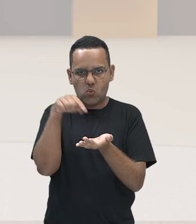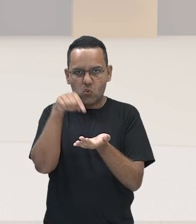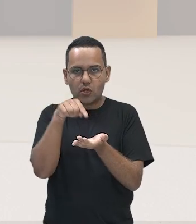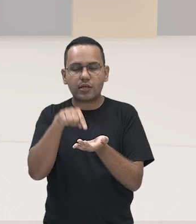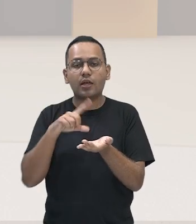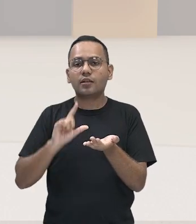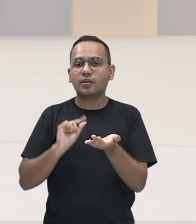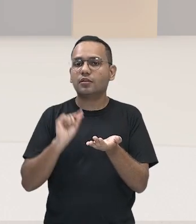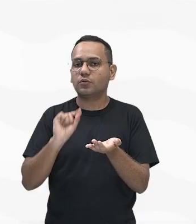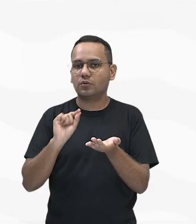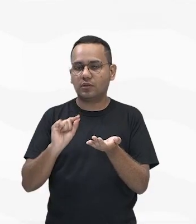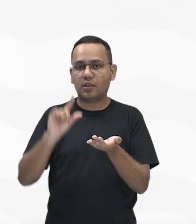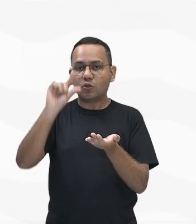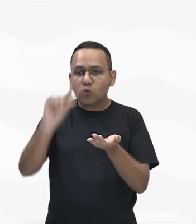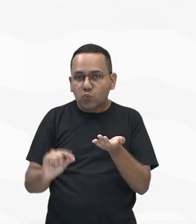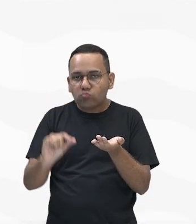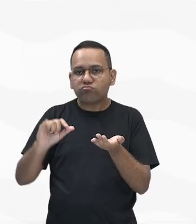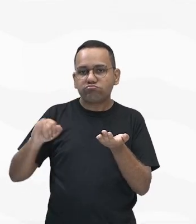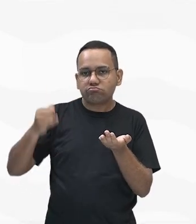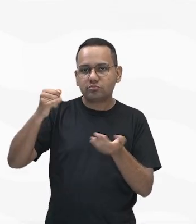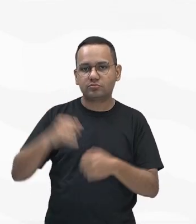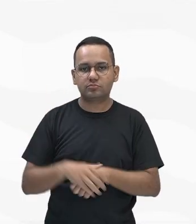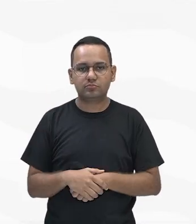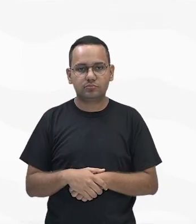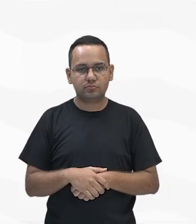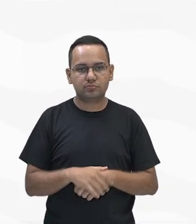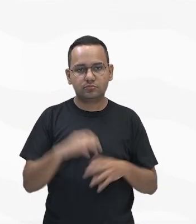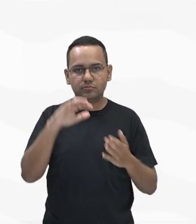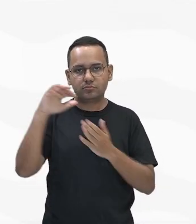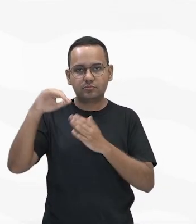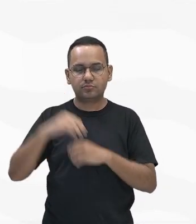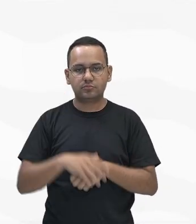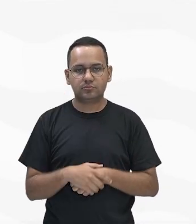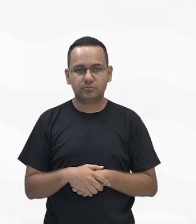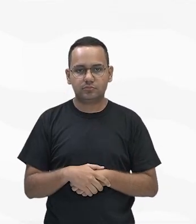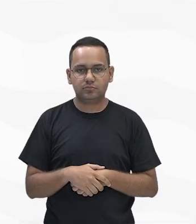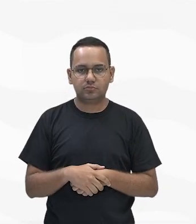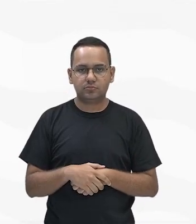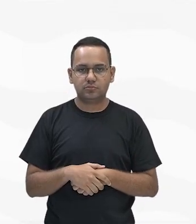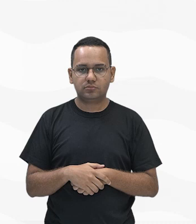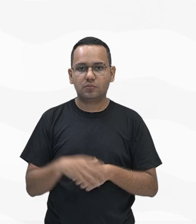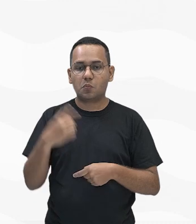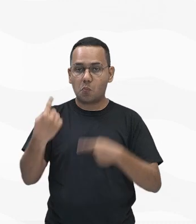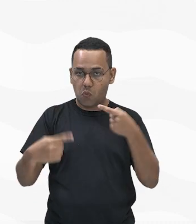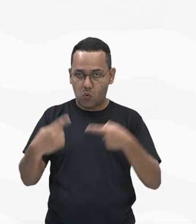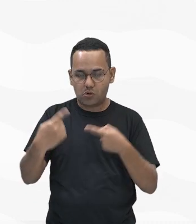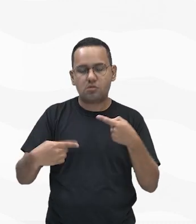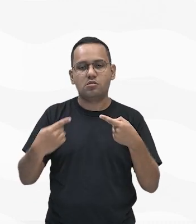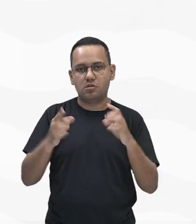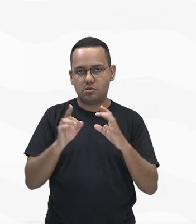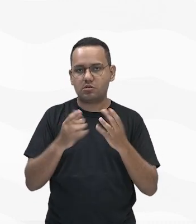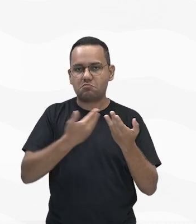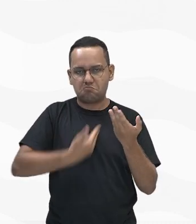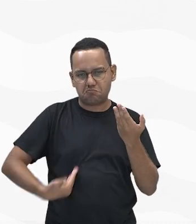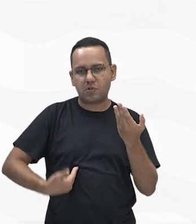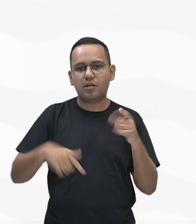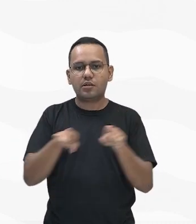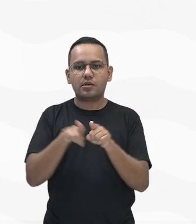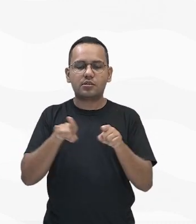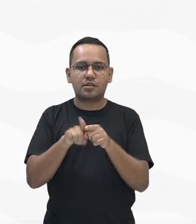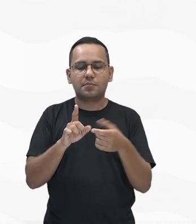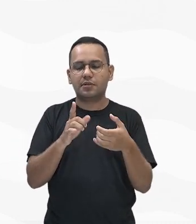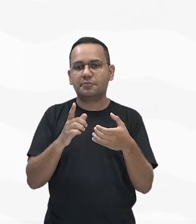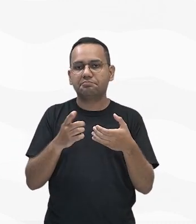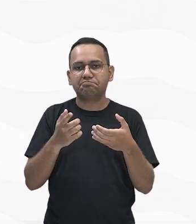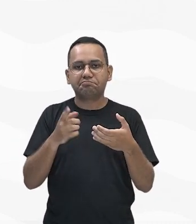baixas, ok? E vamos aqui para o nosso próximo. Políticas públicas e inclusão financeira. Políticas públicas que promovem